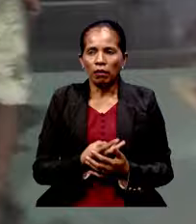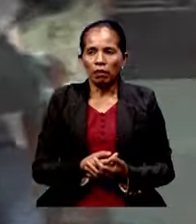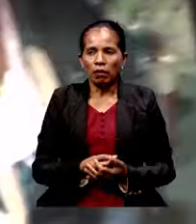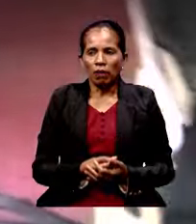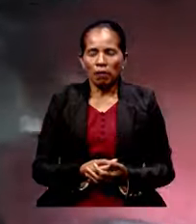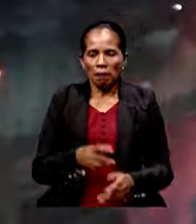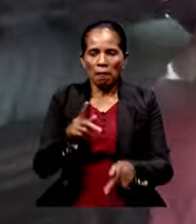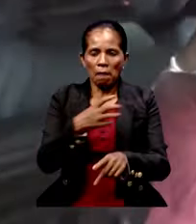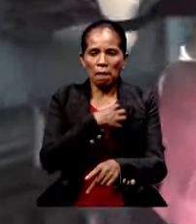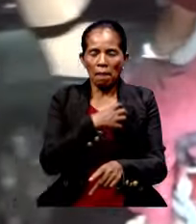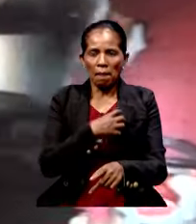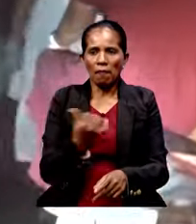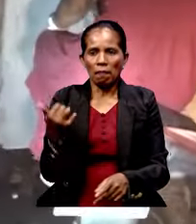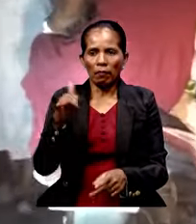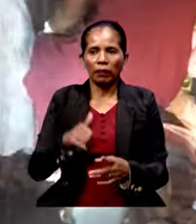trânsito será identificado